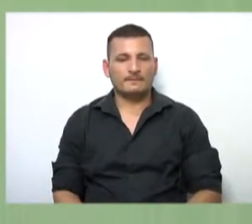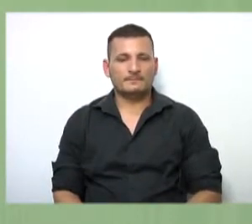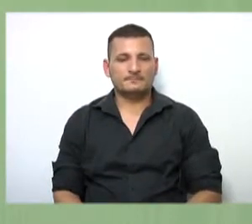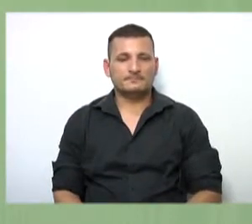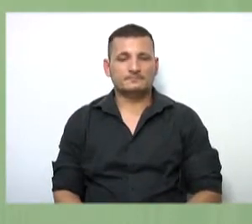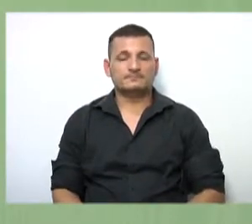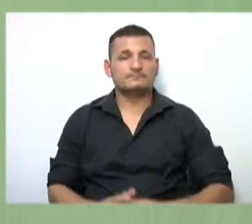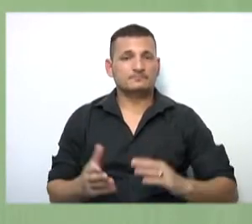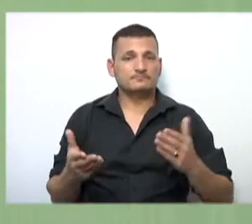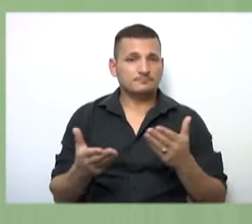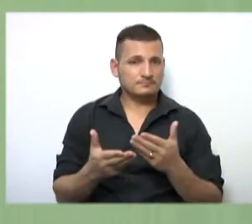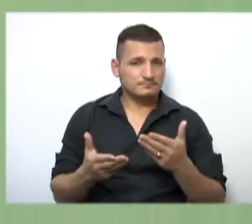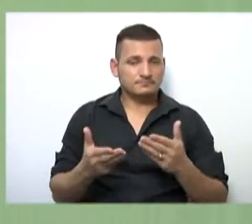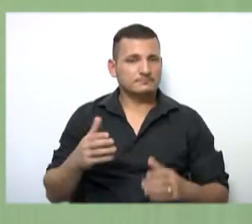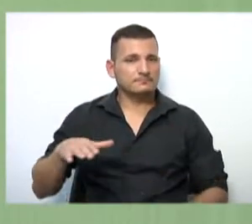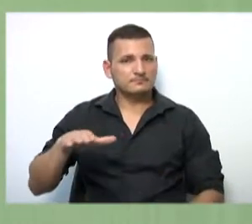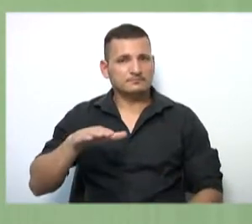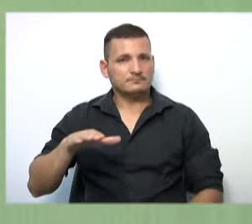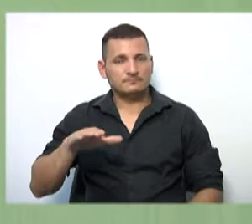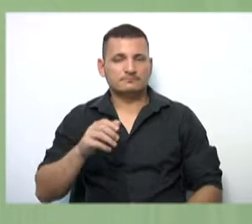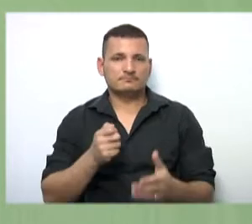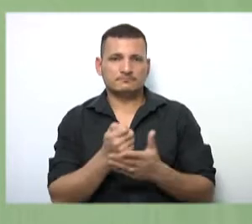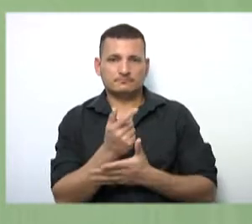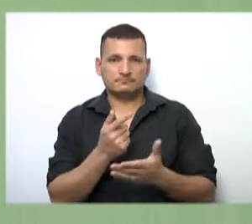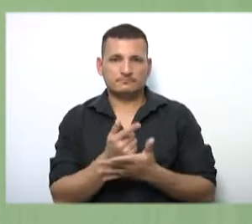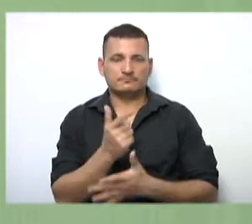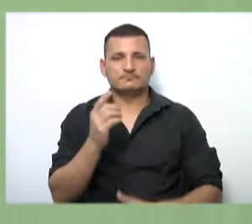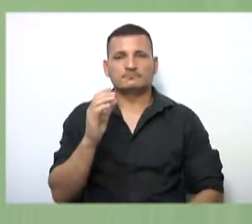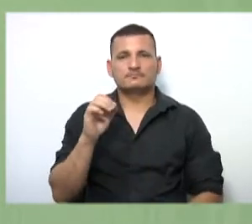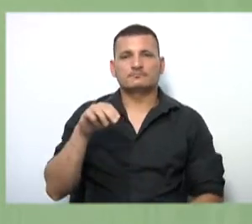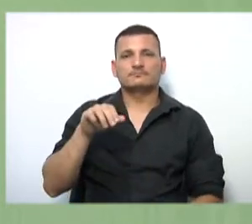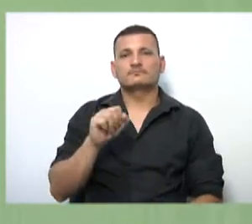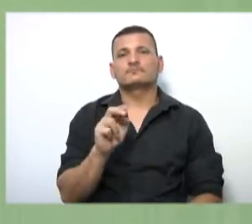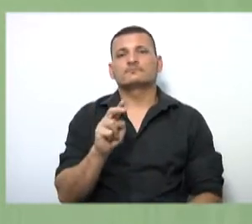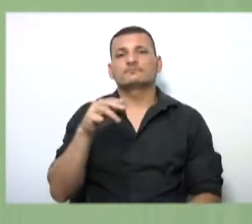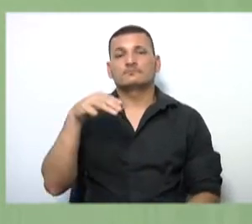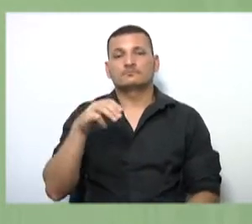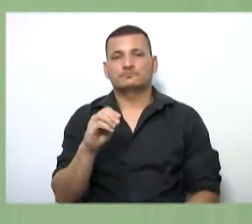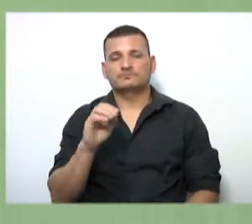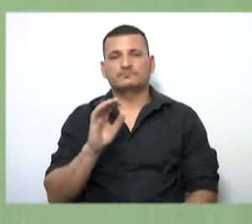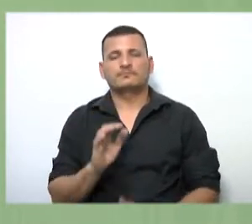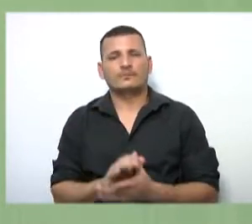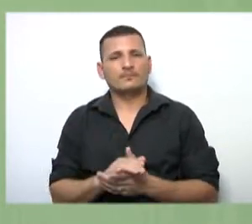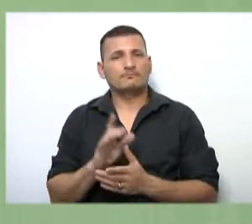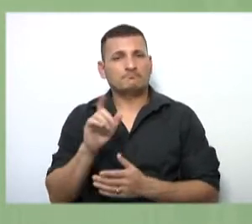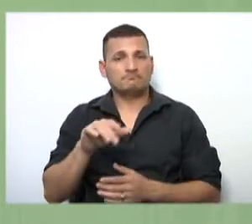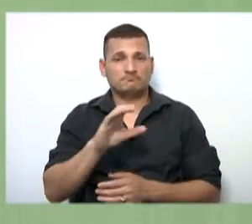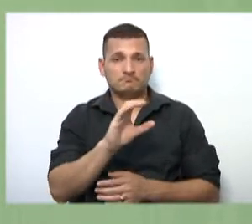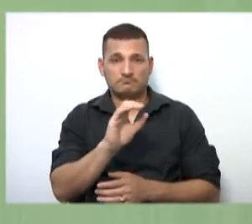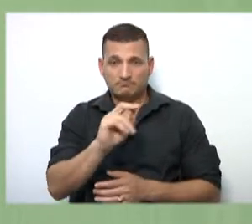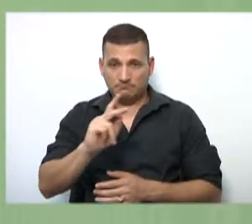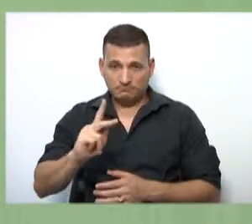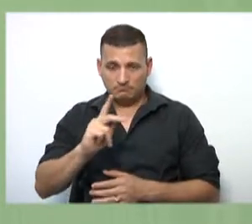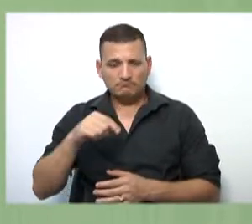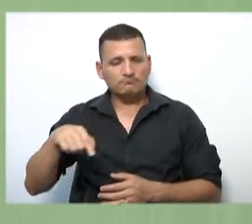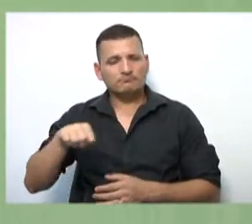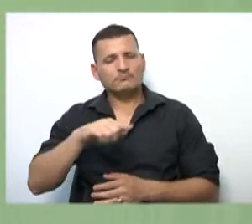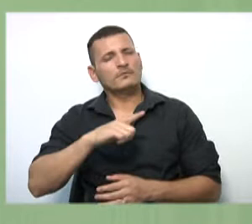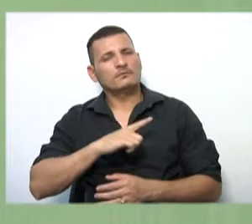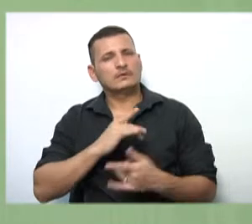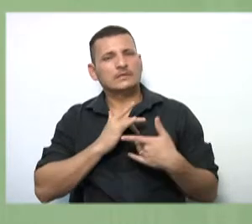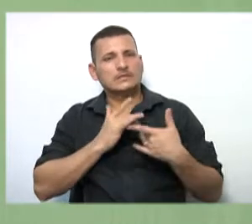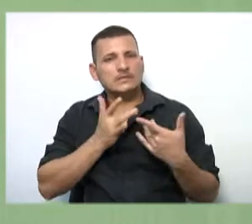Partimos agora para o ramo consumo. É formado pelas cooperativas dedicadas à compra coletiva de produtos para